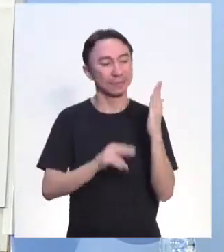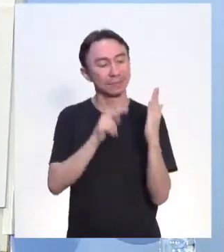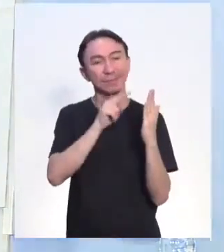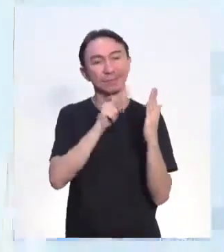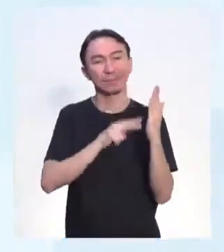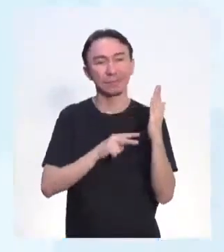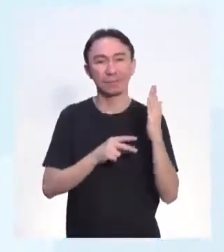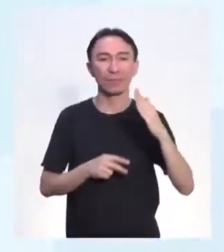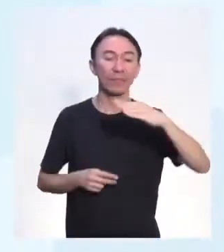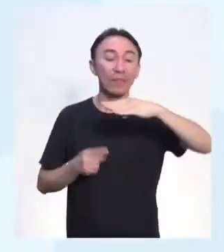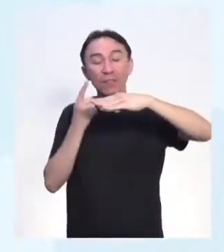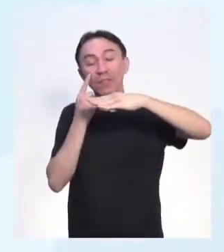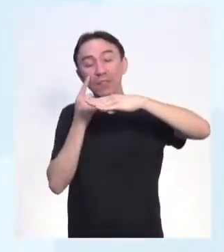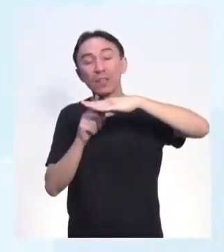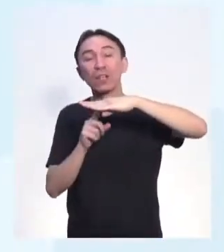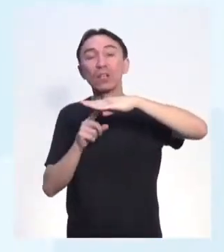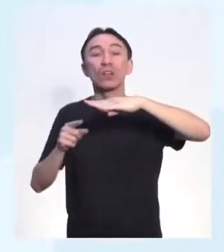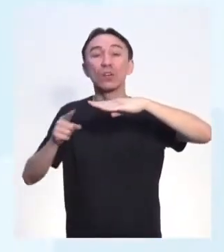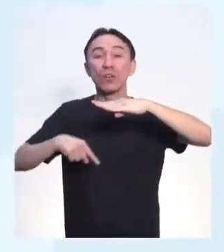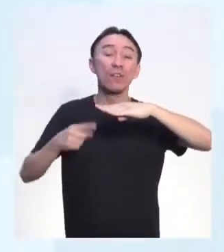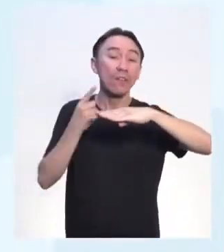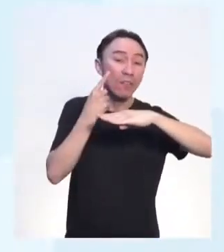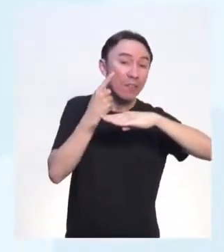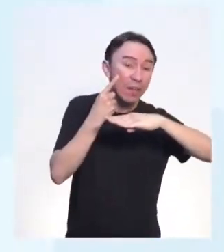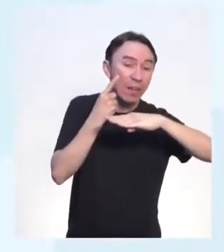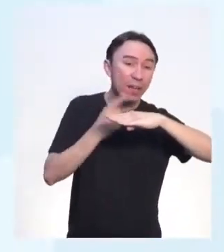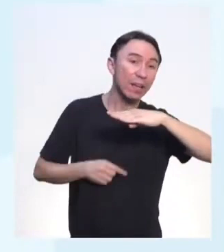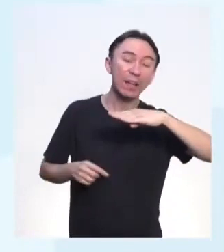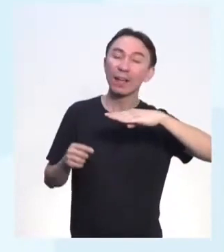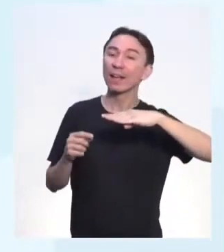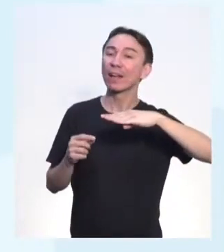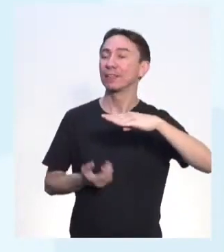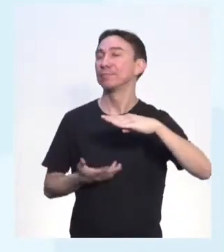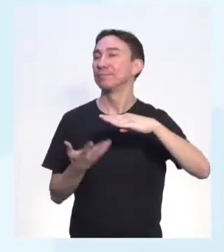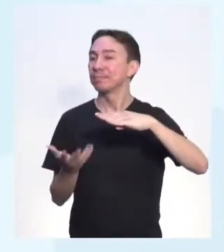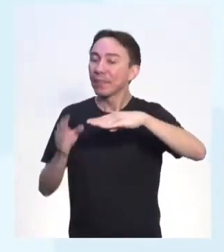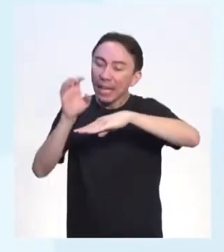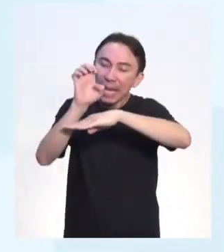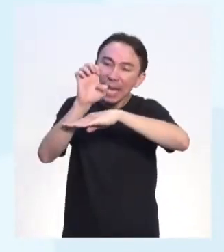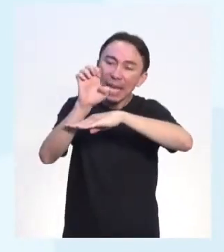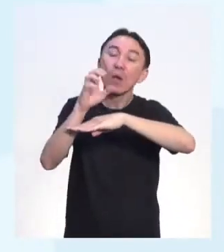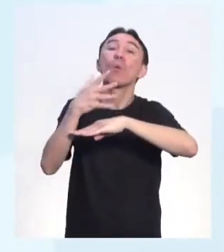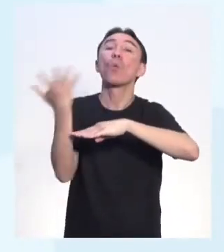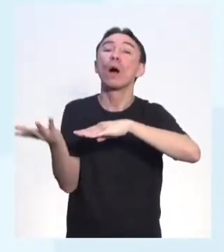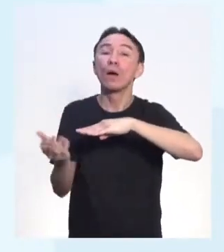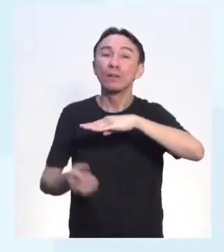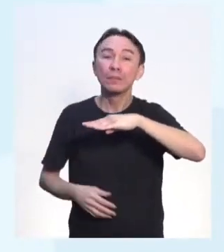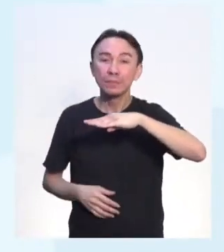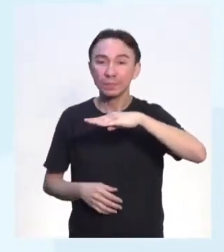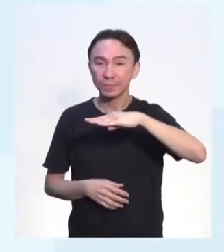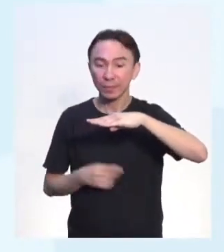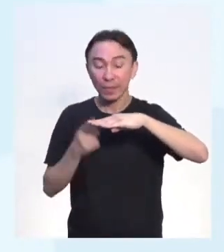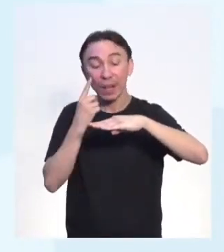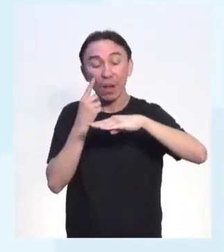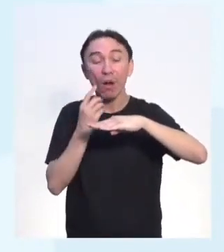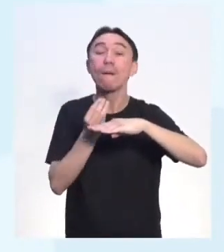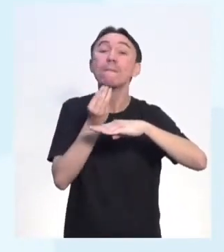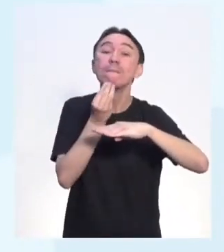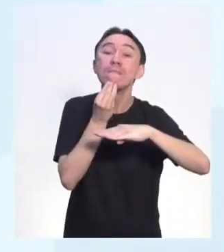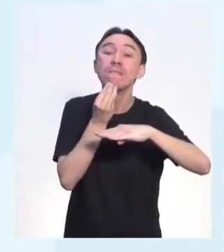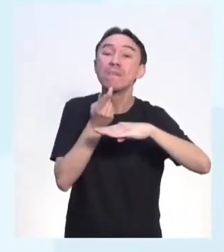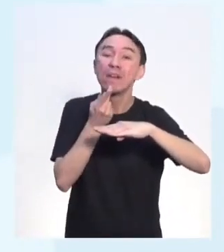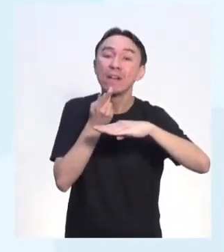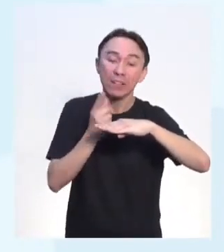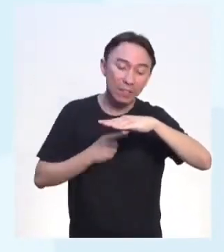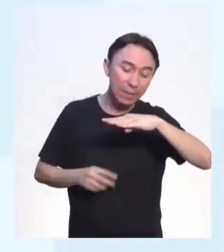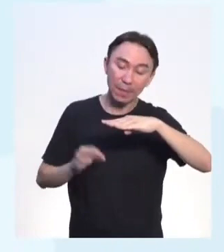rápido. Para a gente saber qual é o nosso evento. Vamos lá. Qual é a probabilidade de se obter a face cara